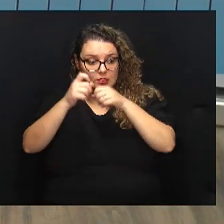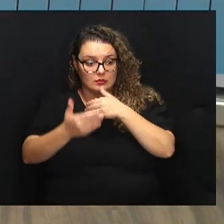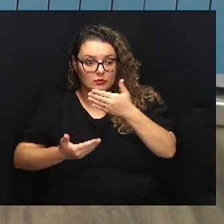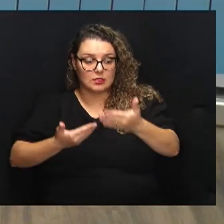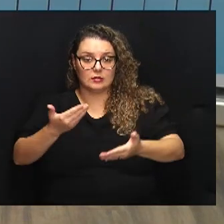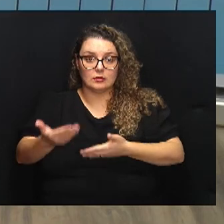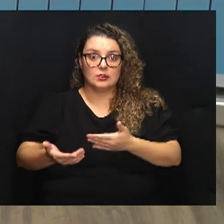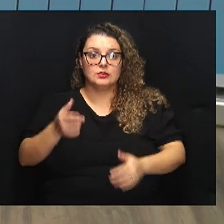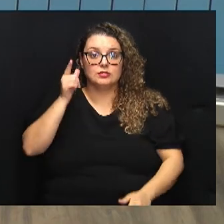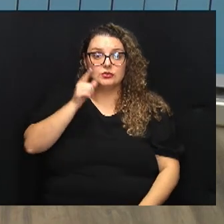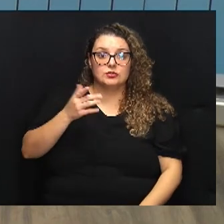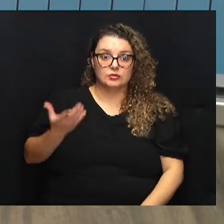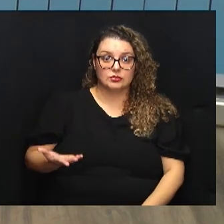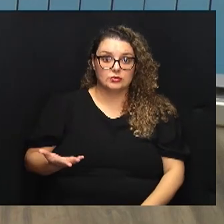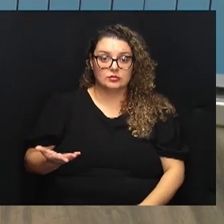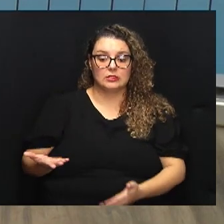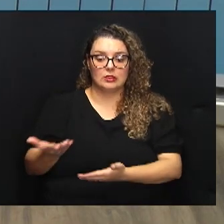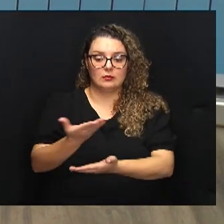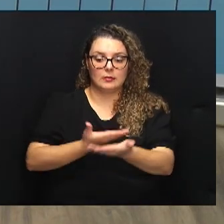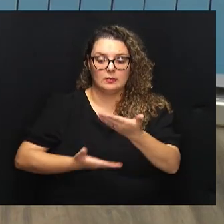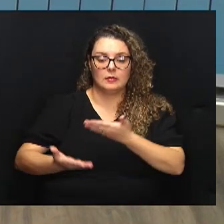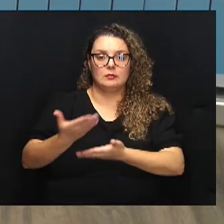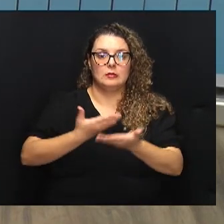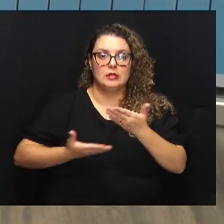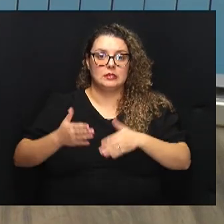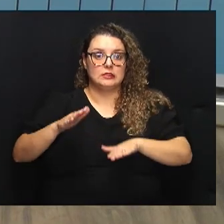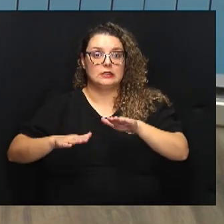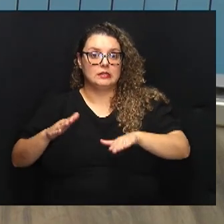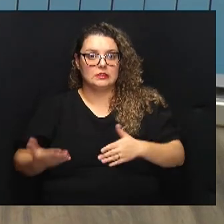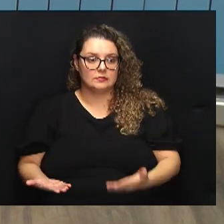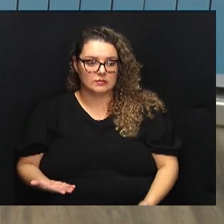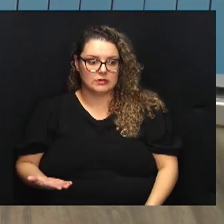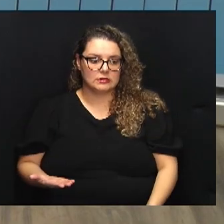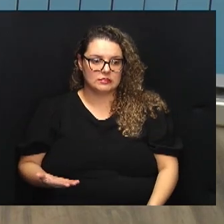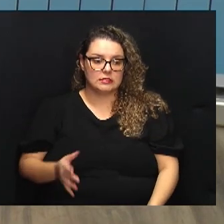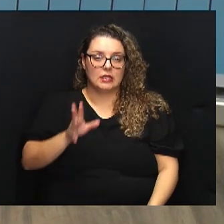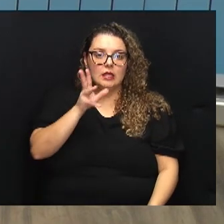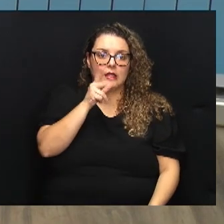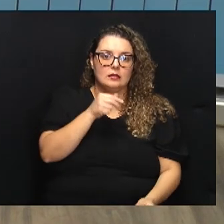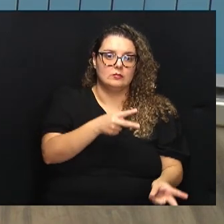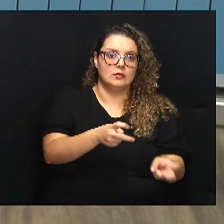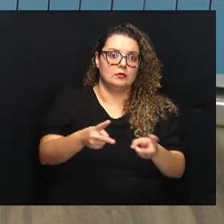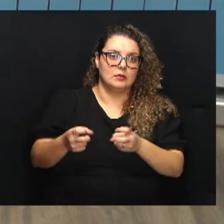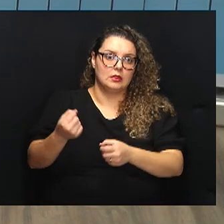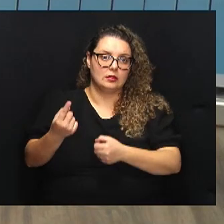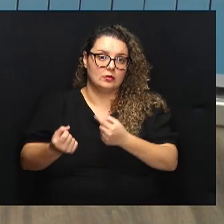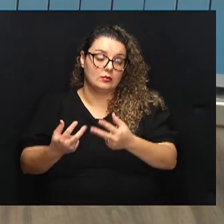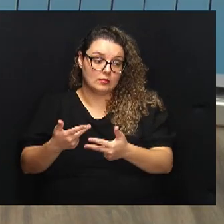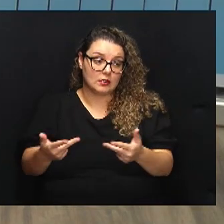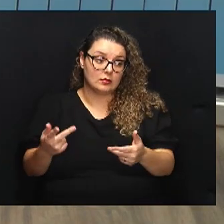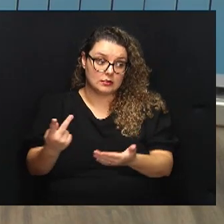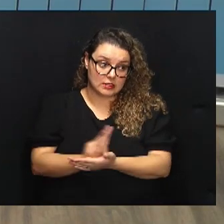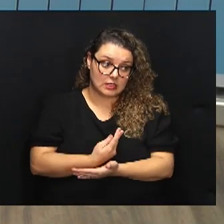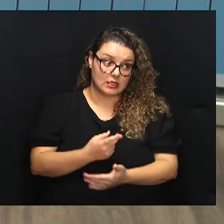de conseguir essa interação e muitas vezes a demora de perceber que tem alguma coisa errada,